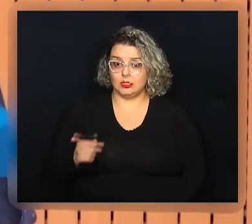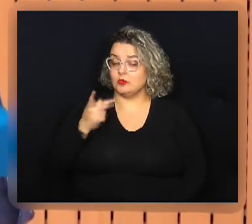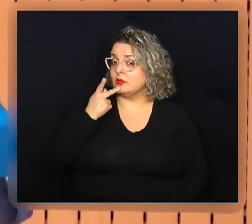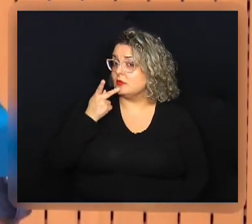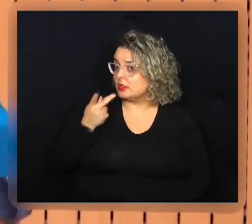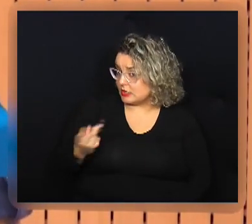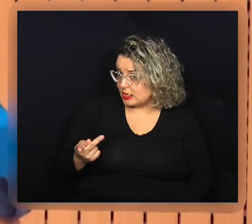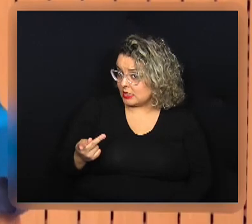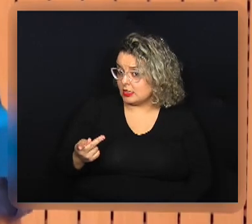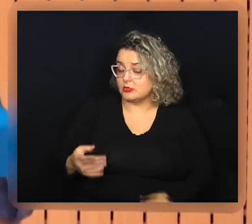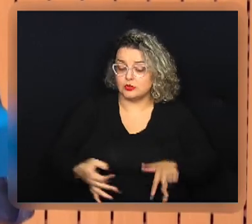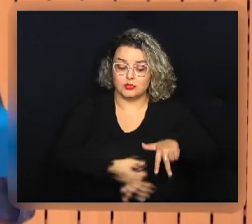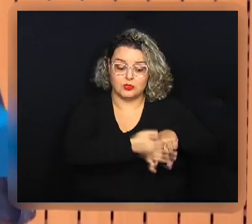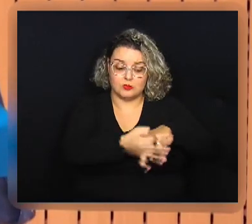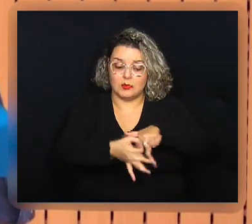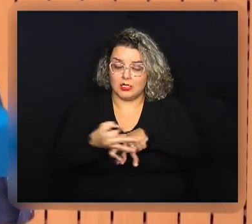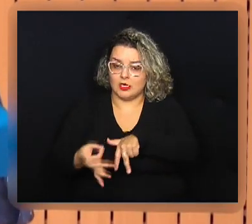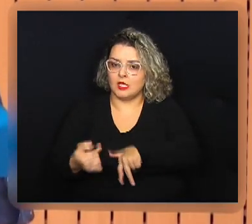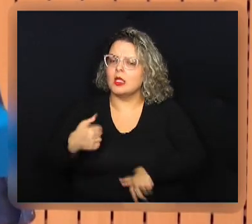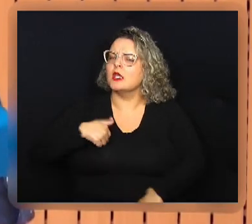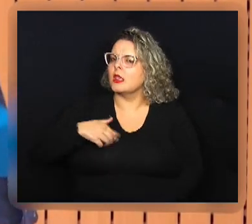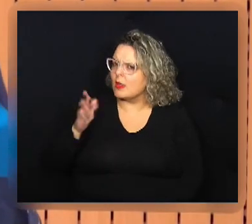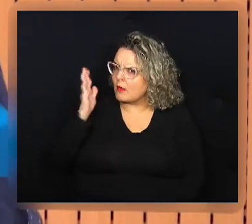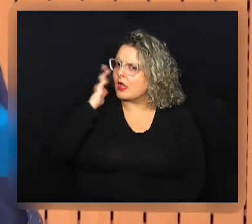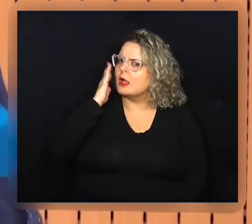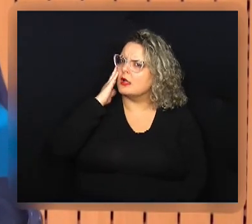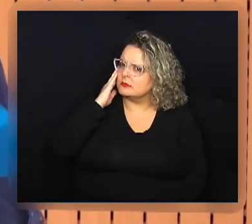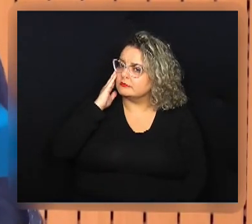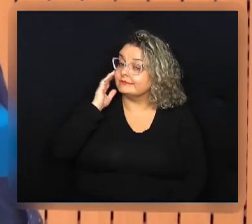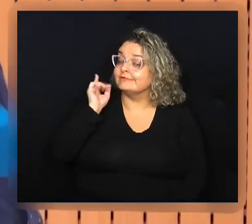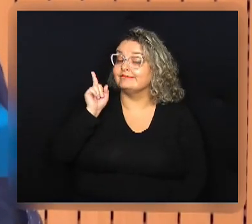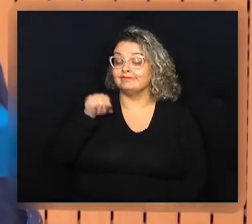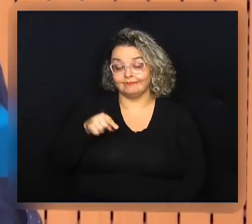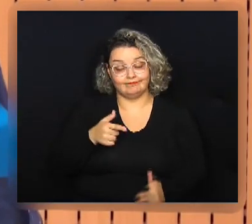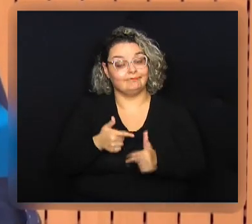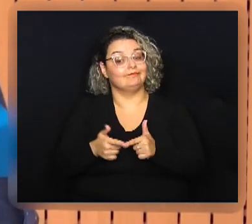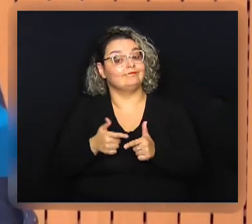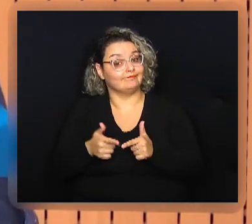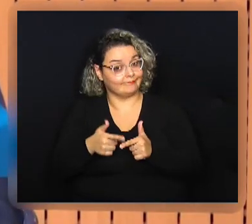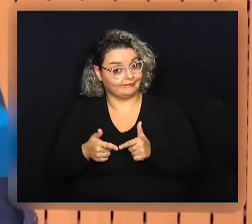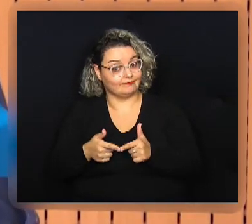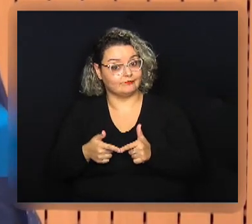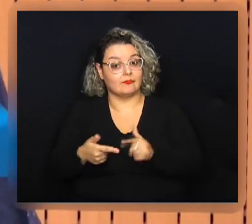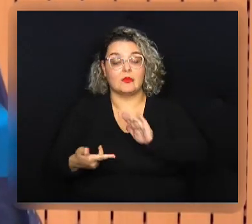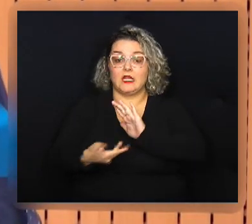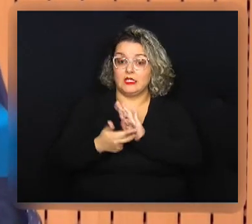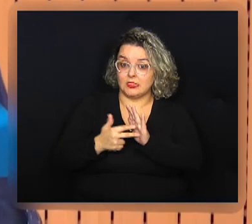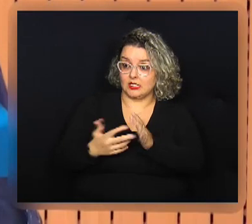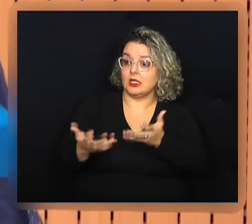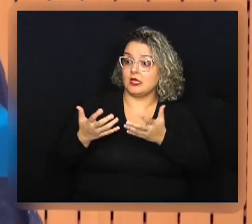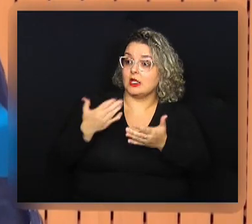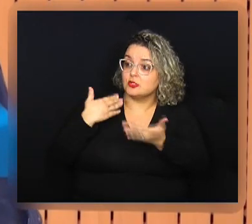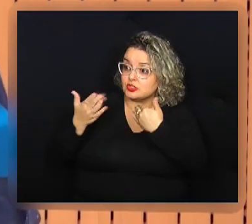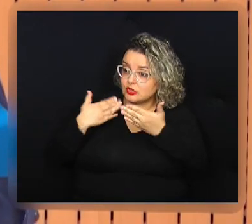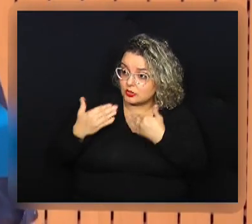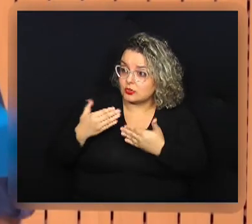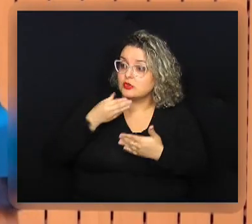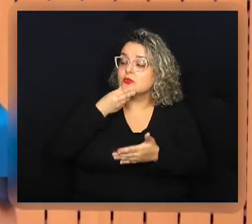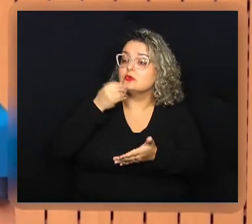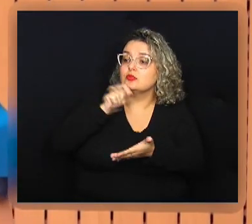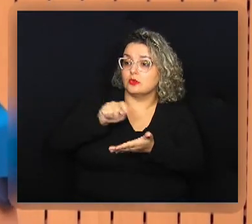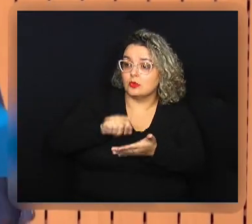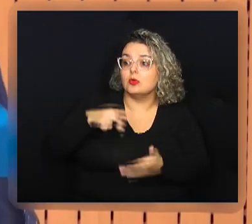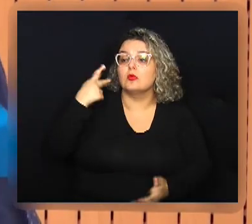mencionado nos pareceres e que eu entendo que é problemático. E, nesse sentido, eu quero dialogar com o autor, com o vereador